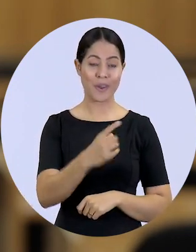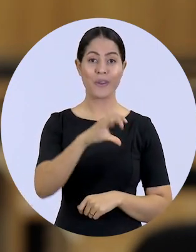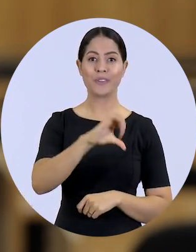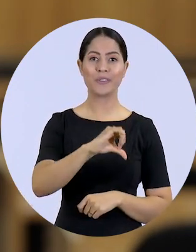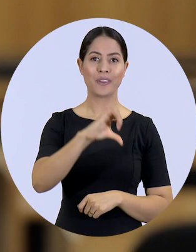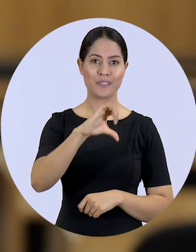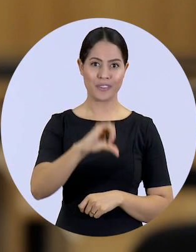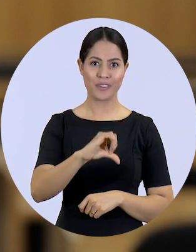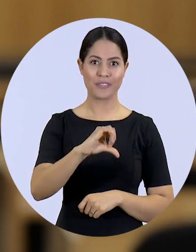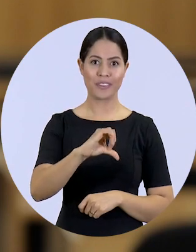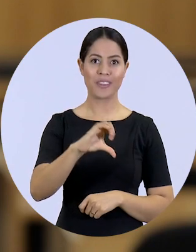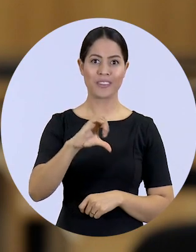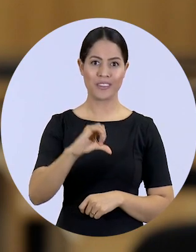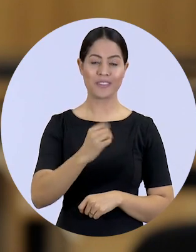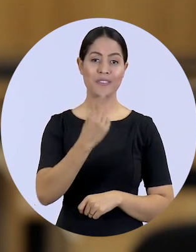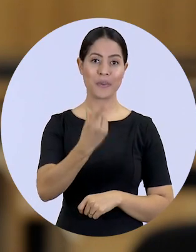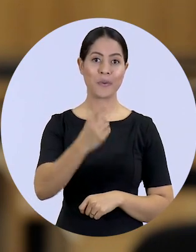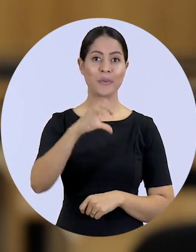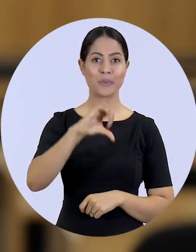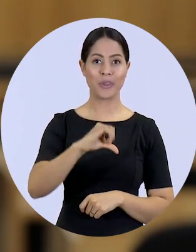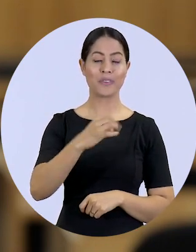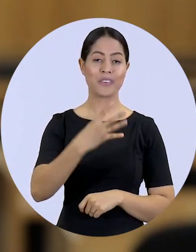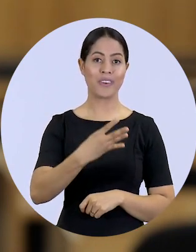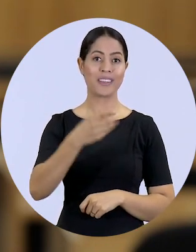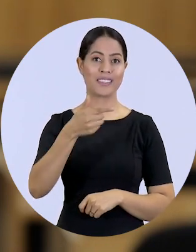DDD 61, telefone